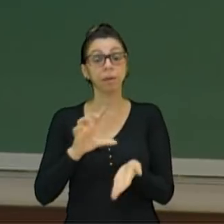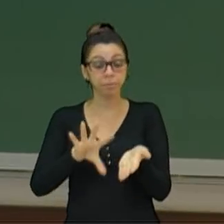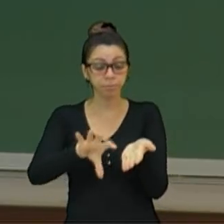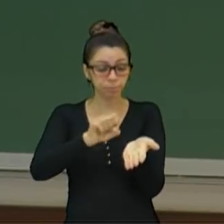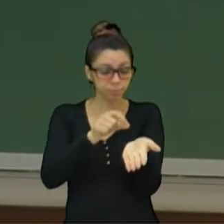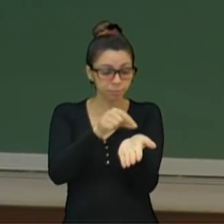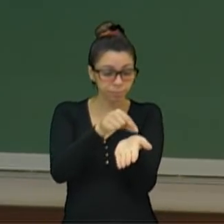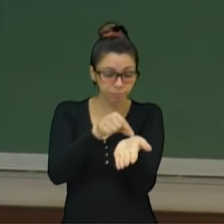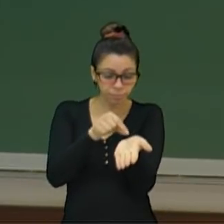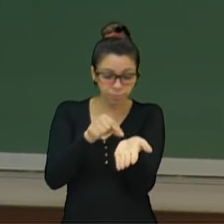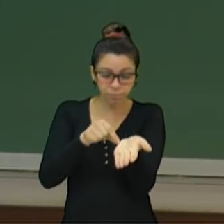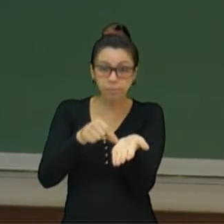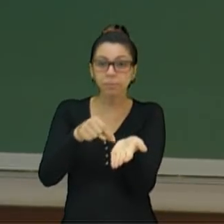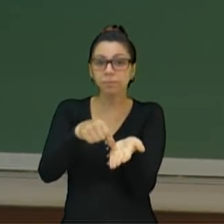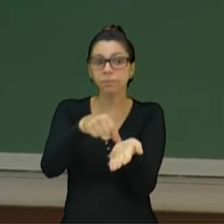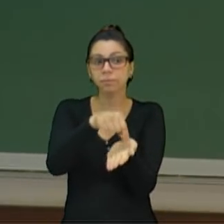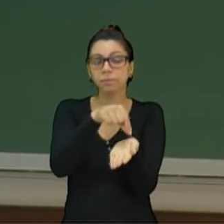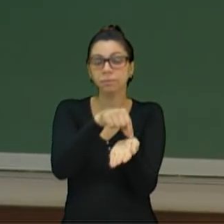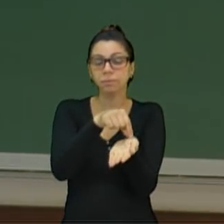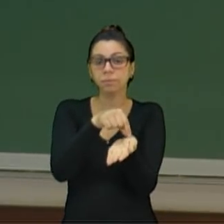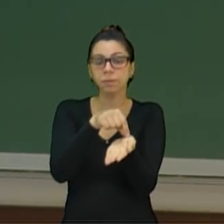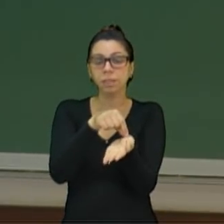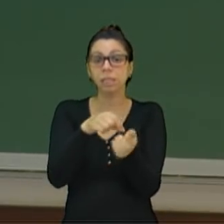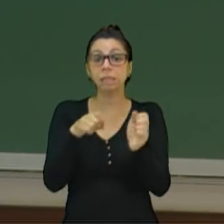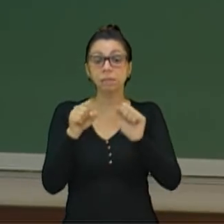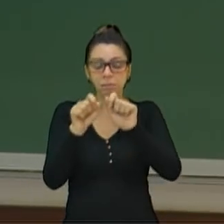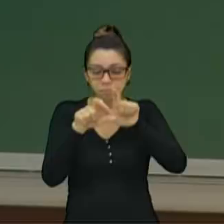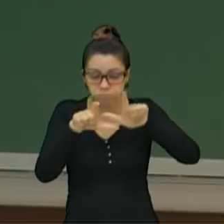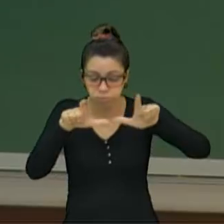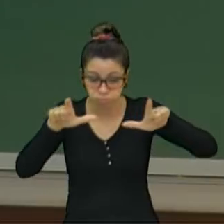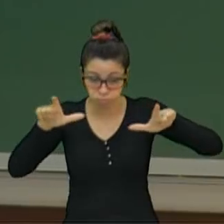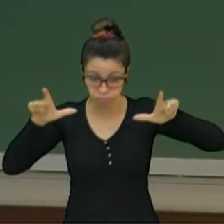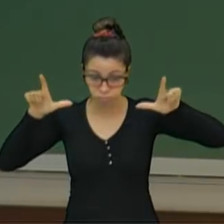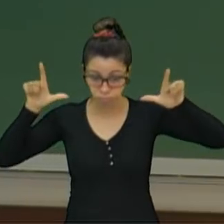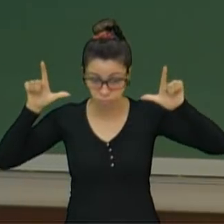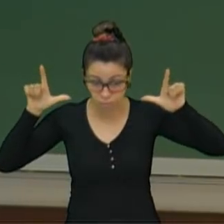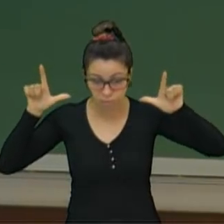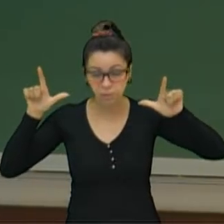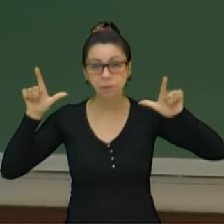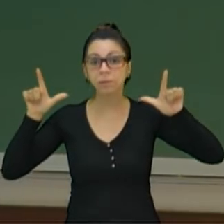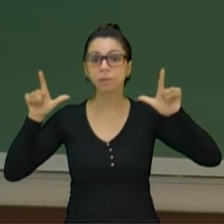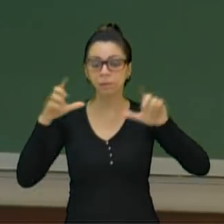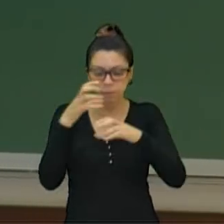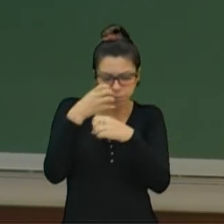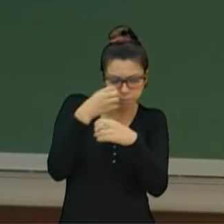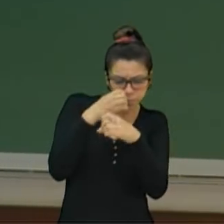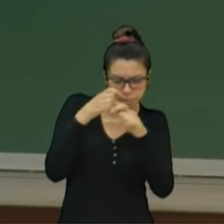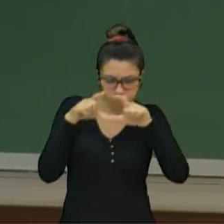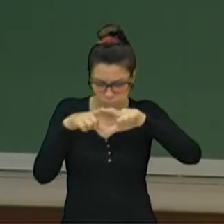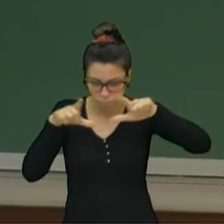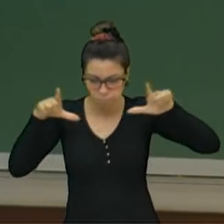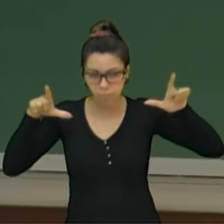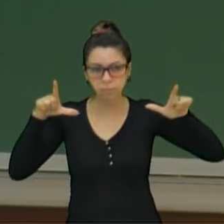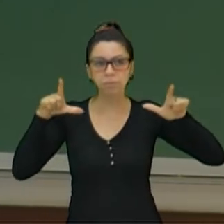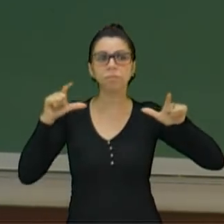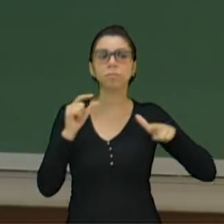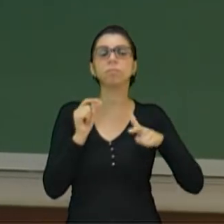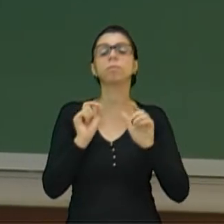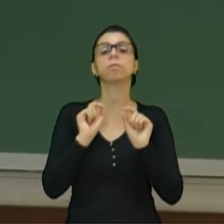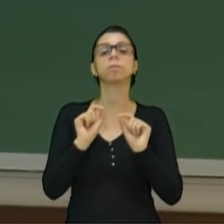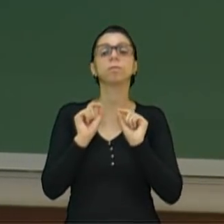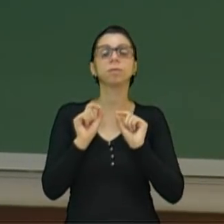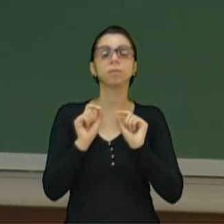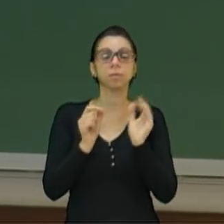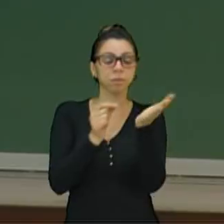E se nós ampliarmos, se a gente pudesse colocar um microscópio e olhar a sua língua, nós íamos localizar